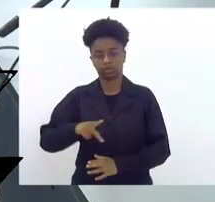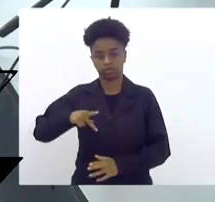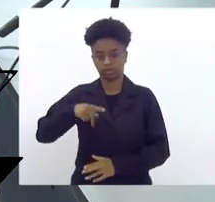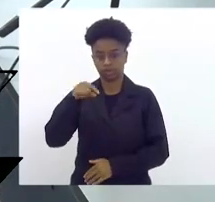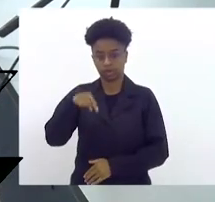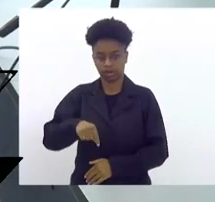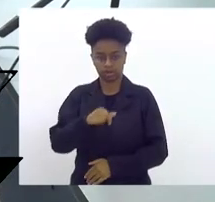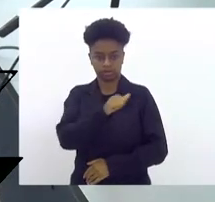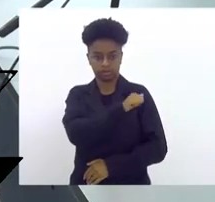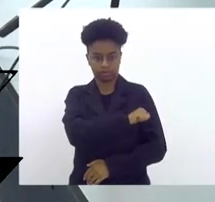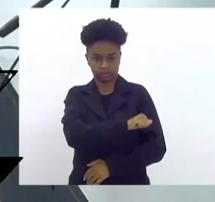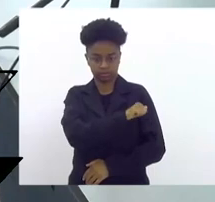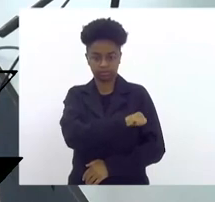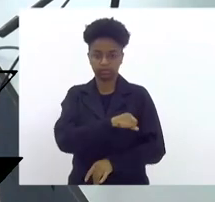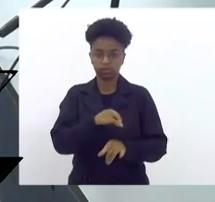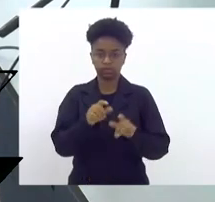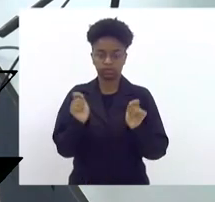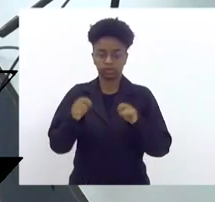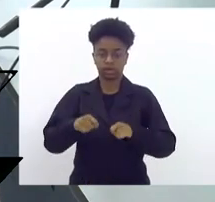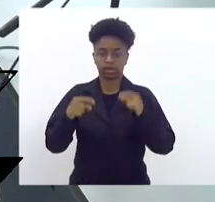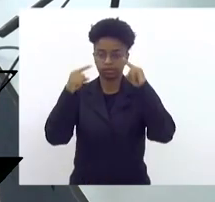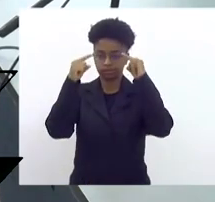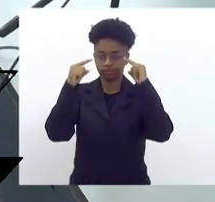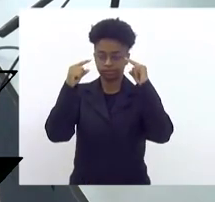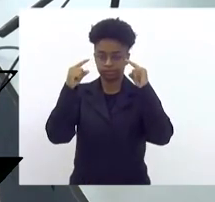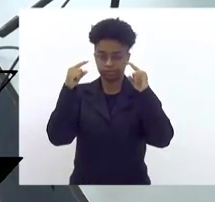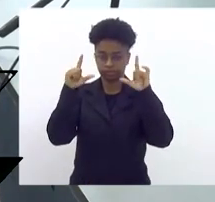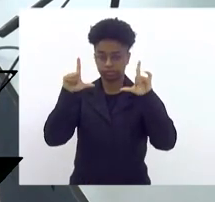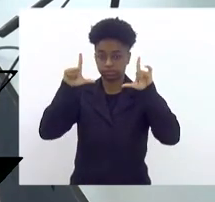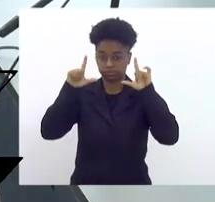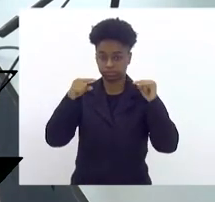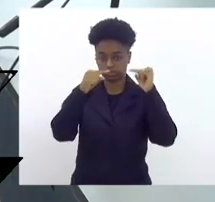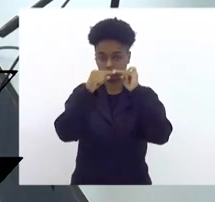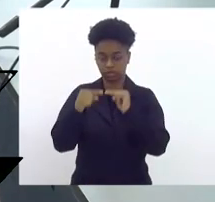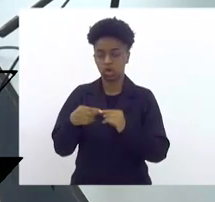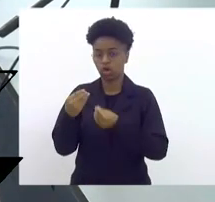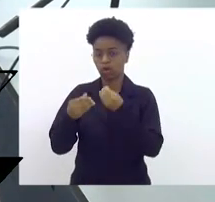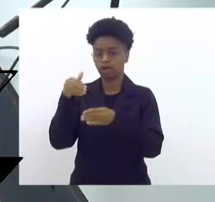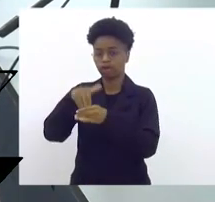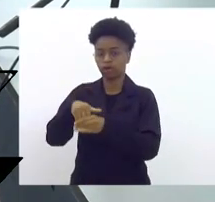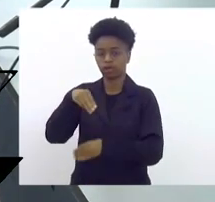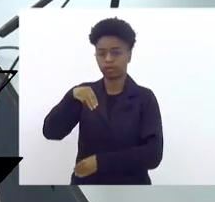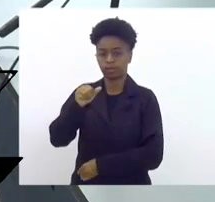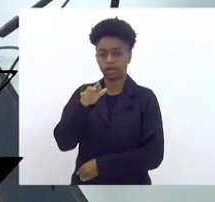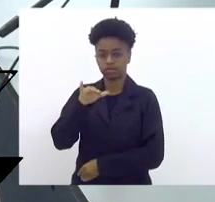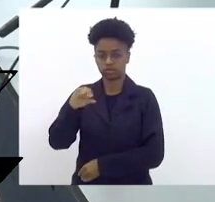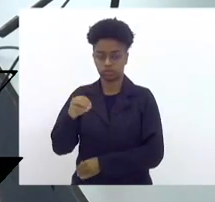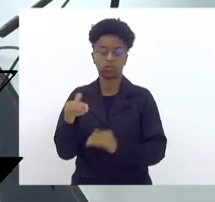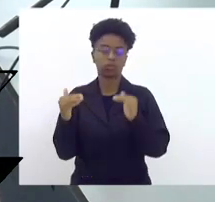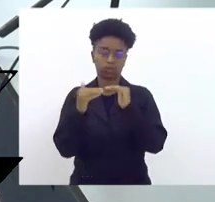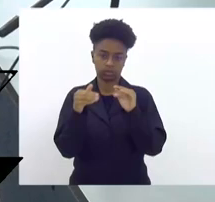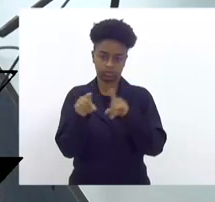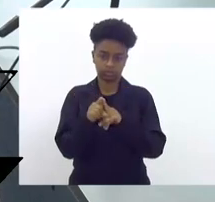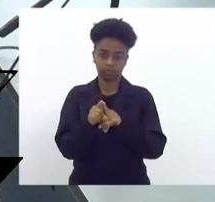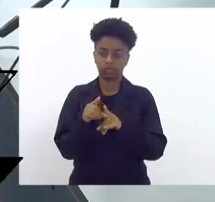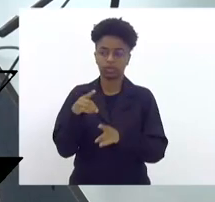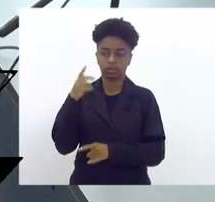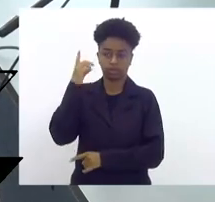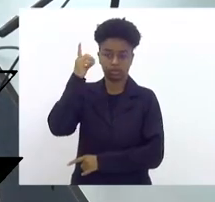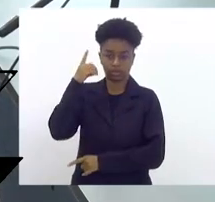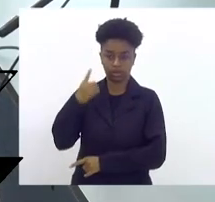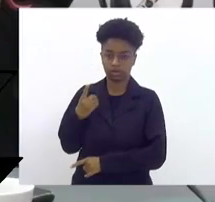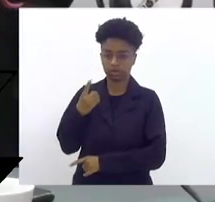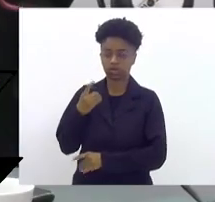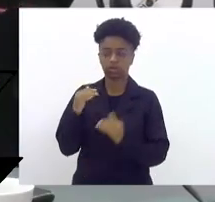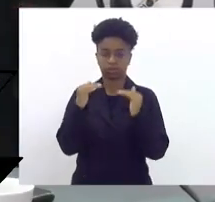reconhecimento fotográfico como vota Deputado Márcio Gualberto como vota deputada